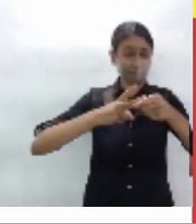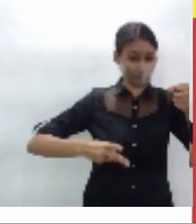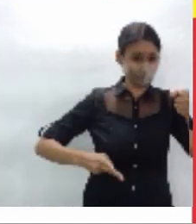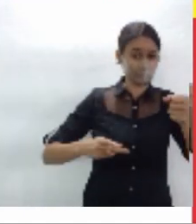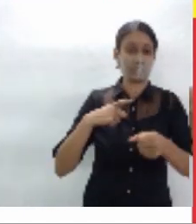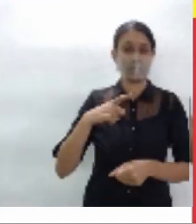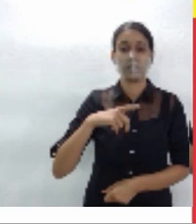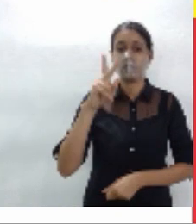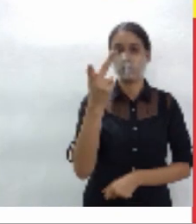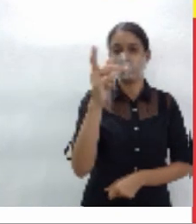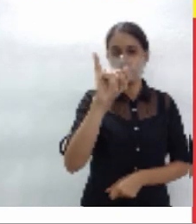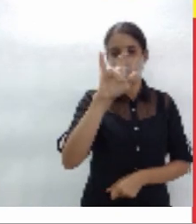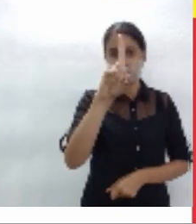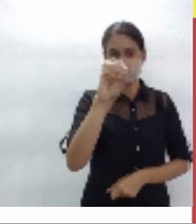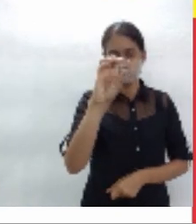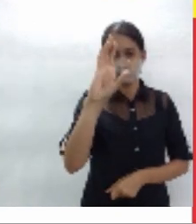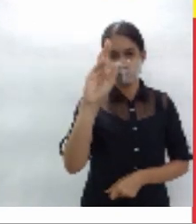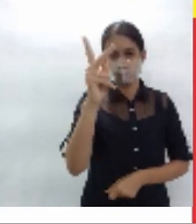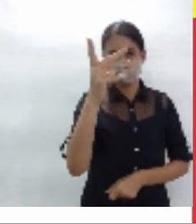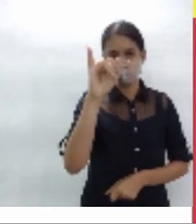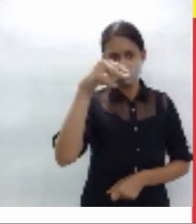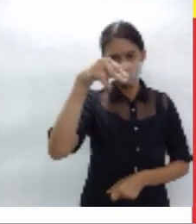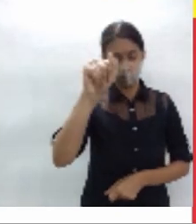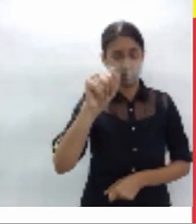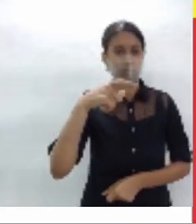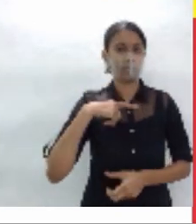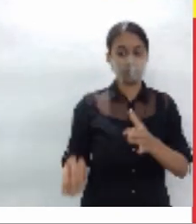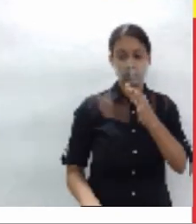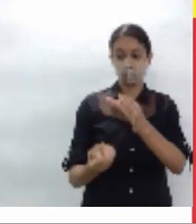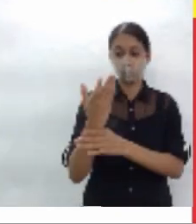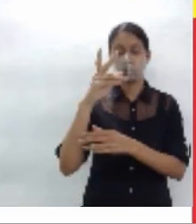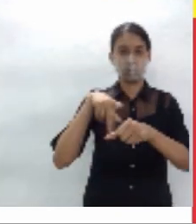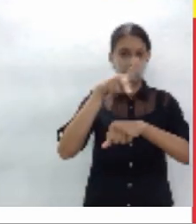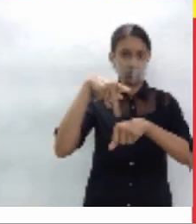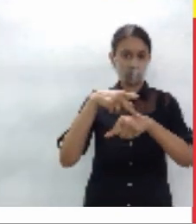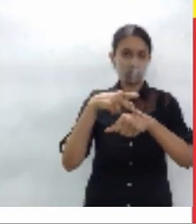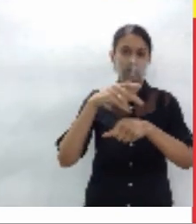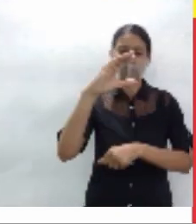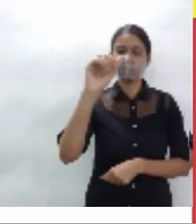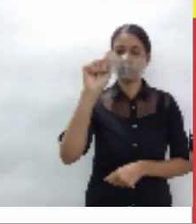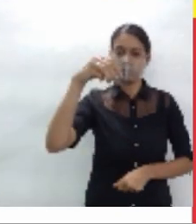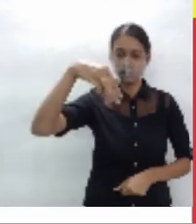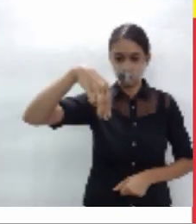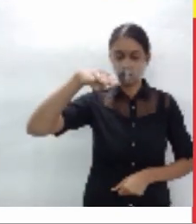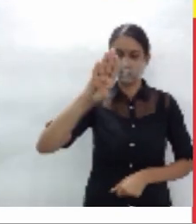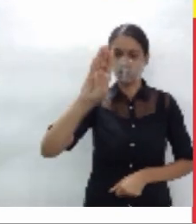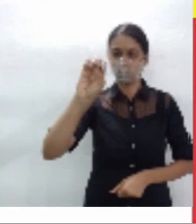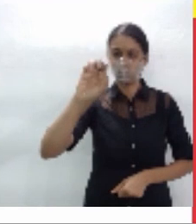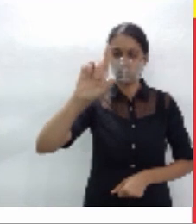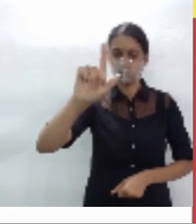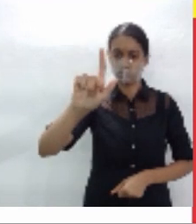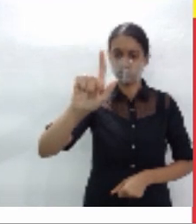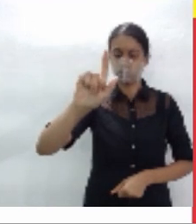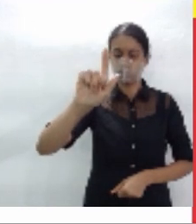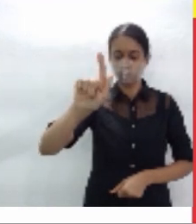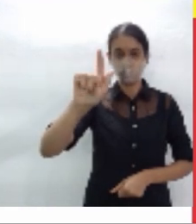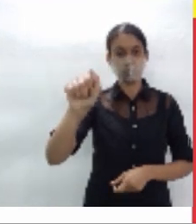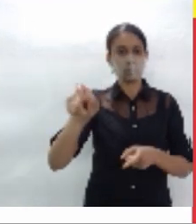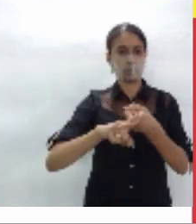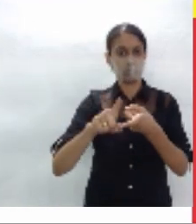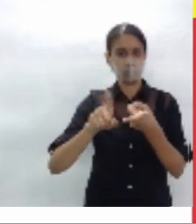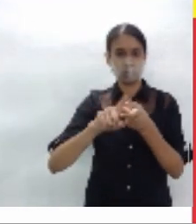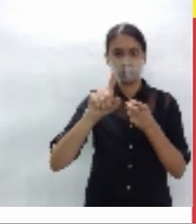da Indochina francesa, a qual surgiram o Vietnã, Laos, Camboja e da Indonésia, que se libertou da